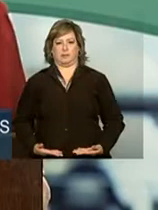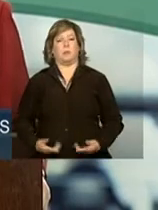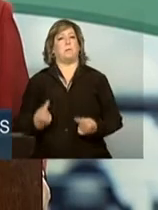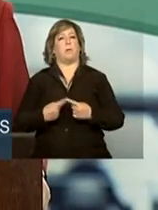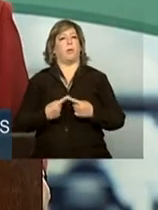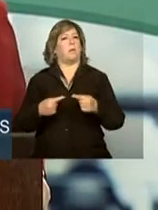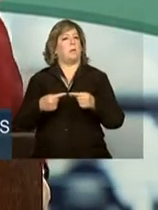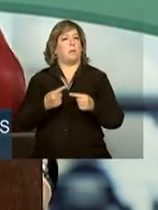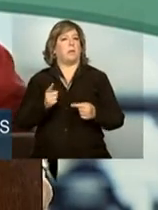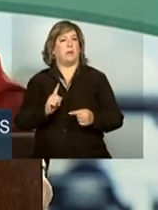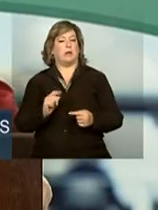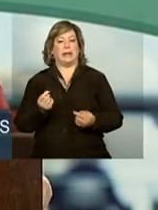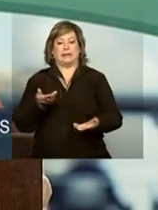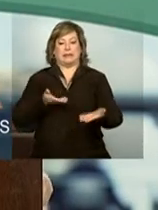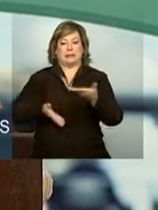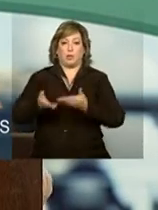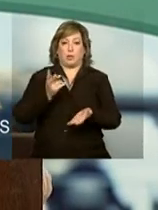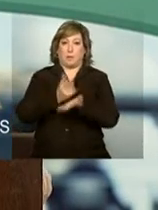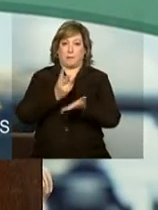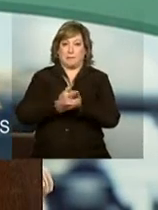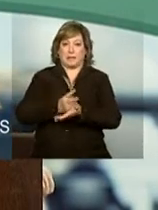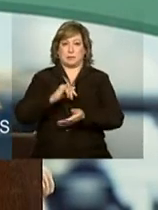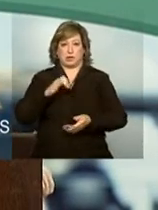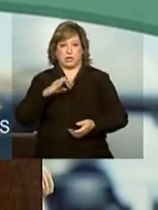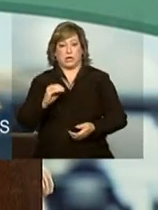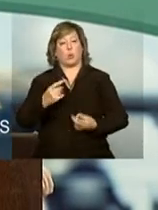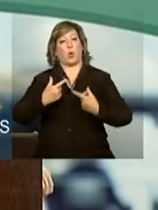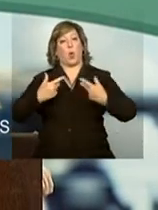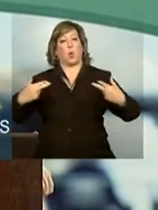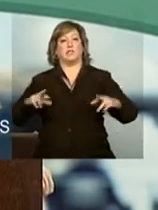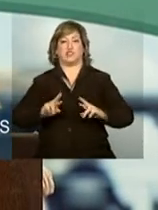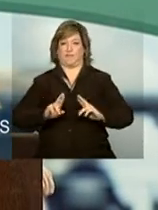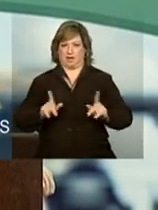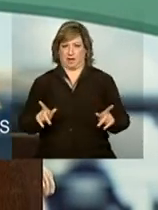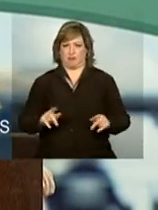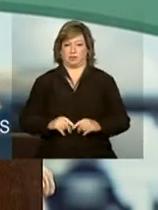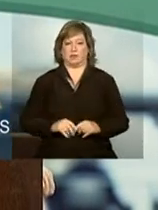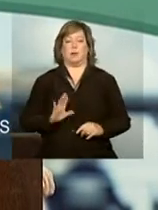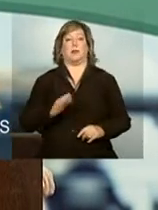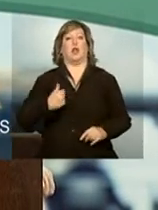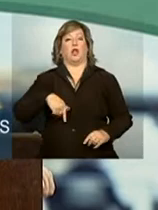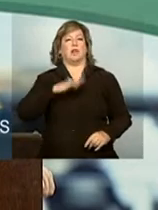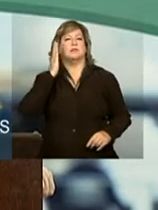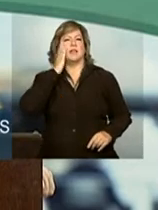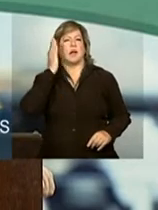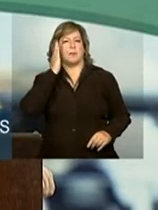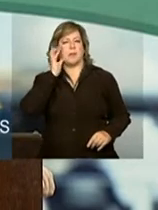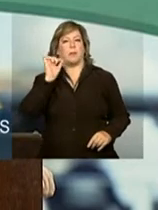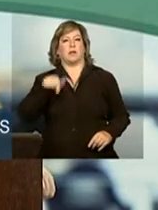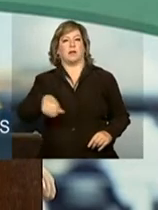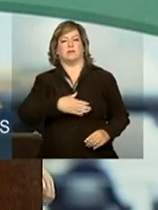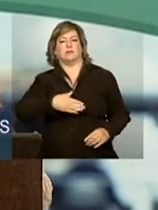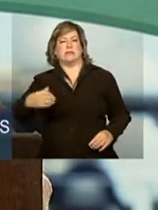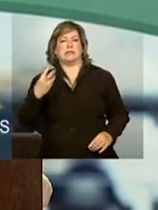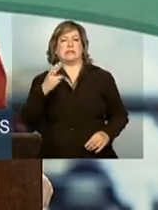diferentes. E mais, nós sabemos o que esse campo vai gerar em 35